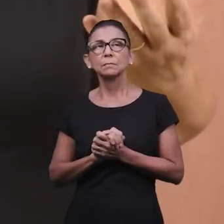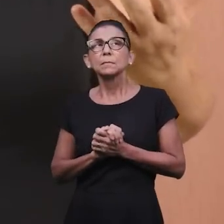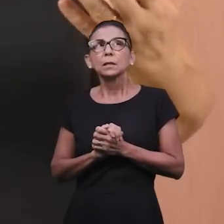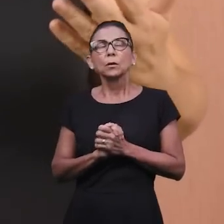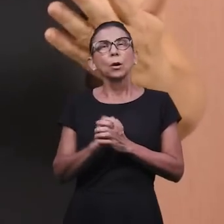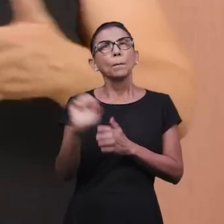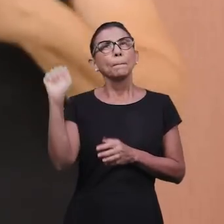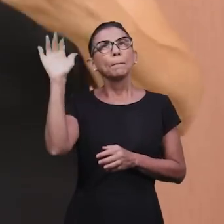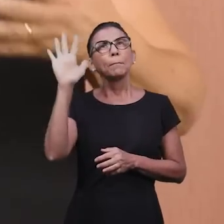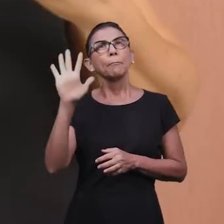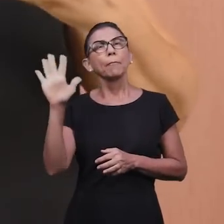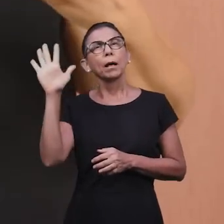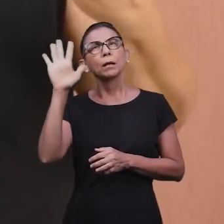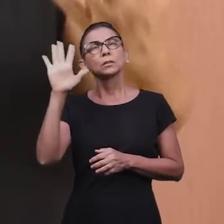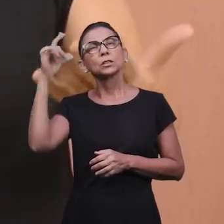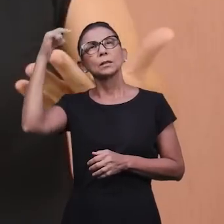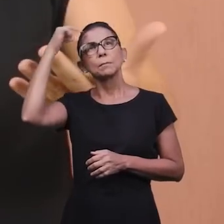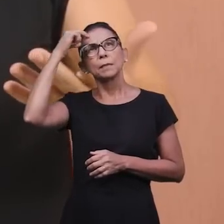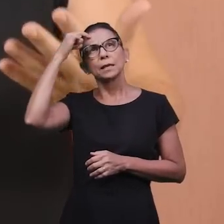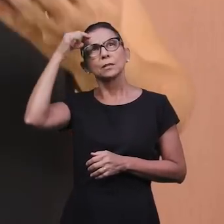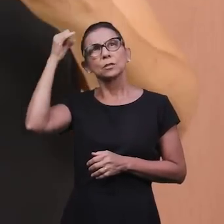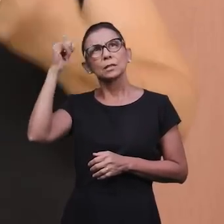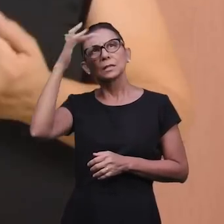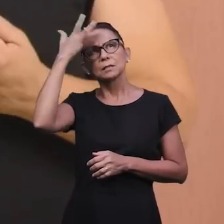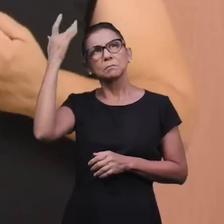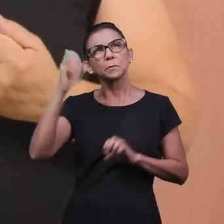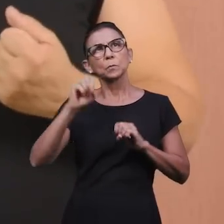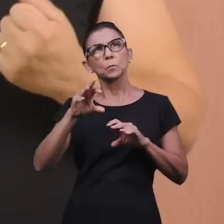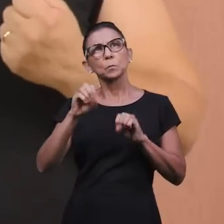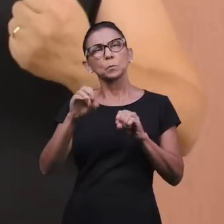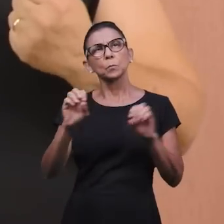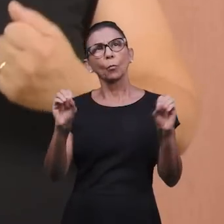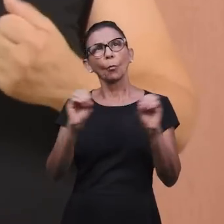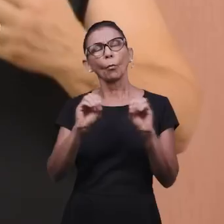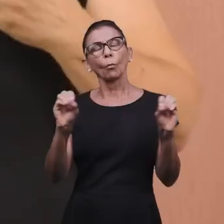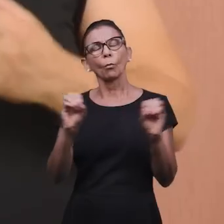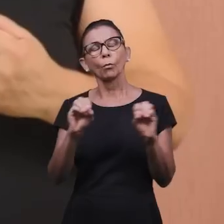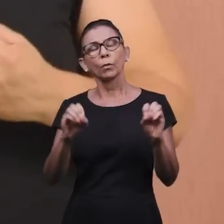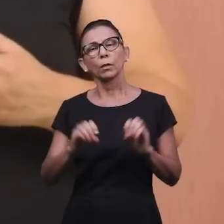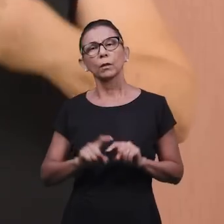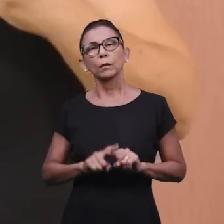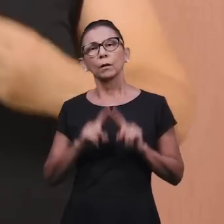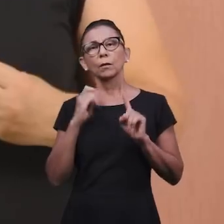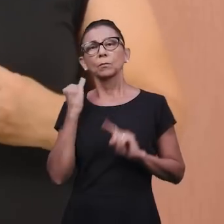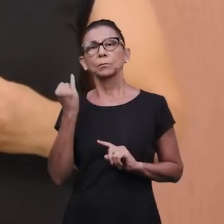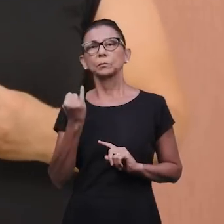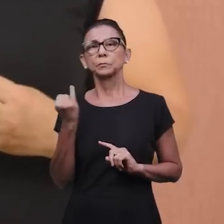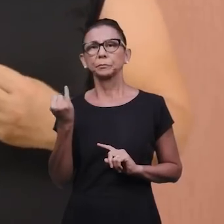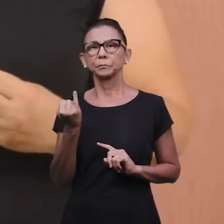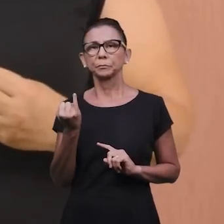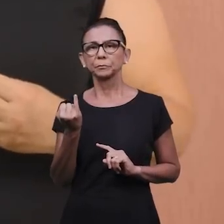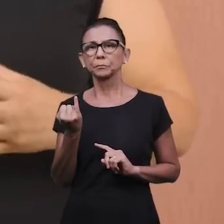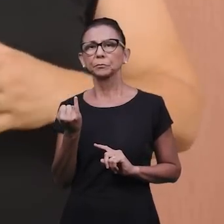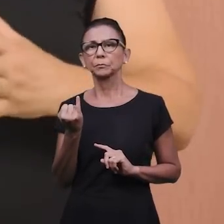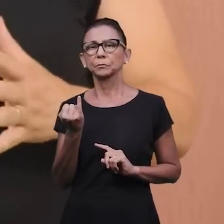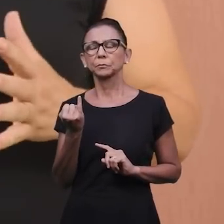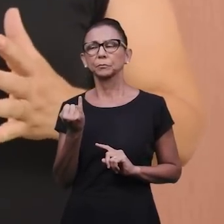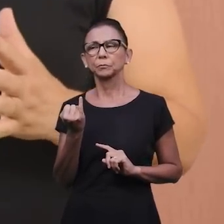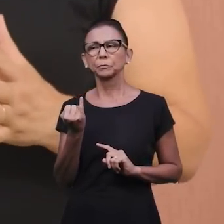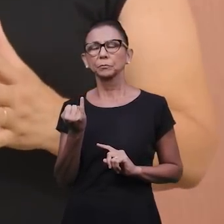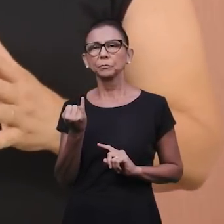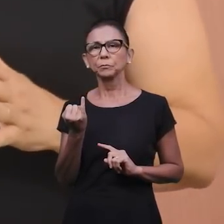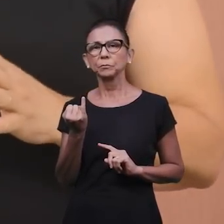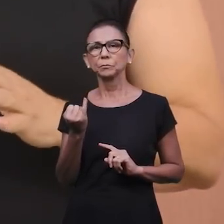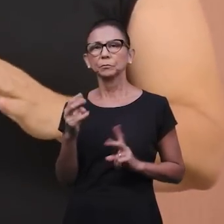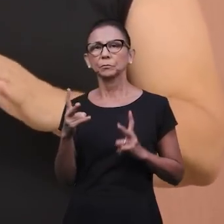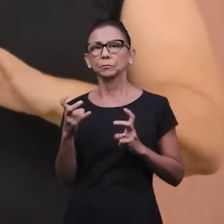essa imagem mental se não tem quem ensina? E isso é muito importante para a gente observar dentro das nossas igrejas. Vamos dar